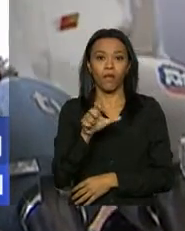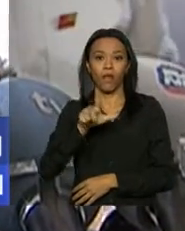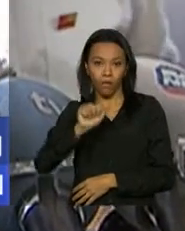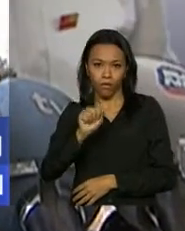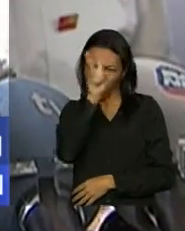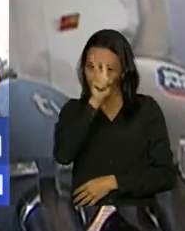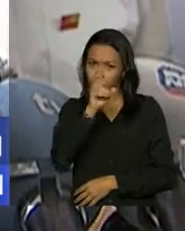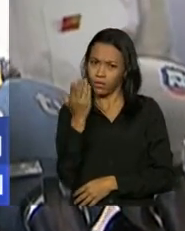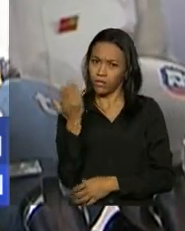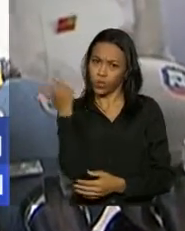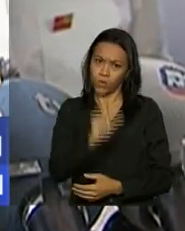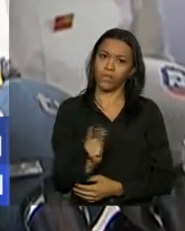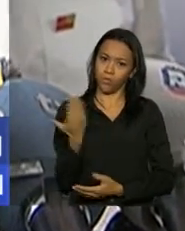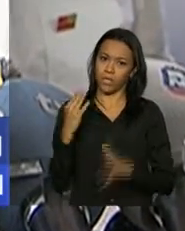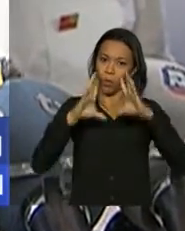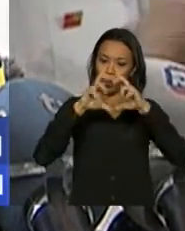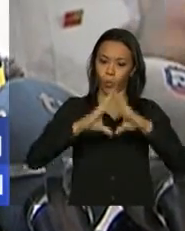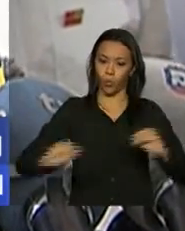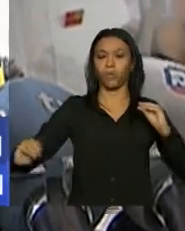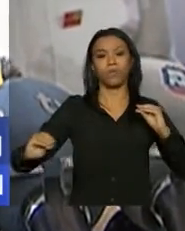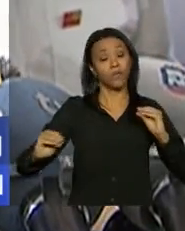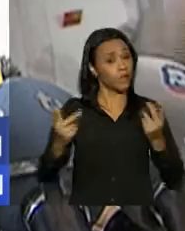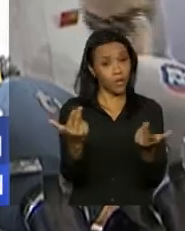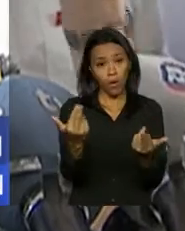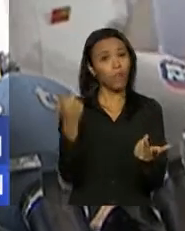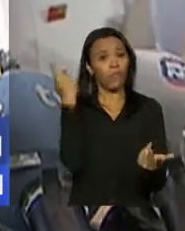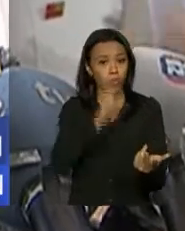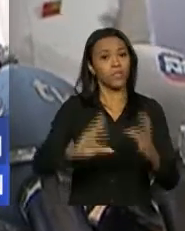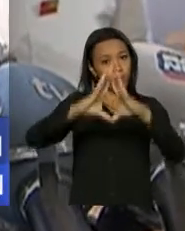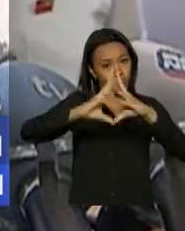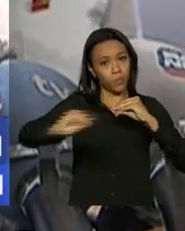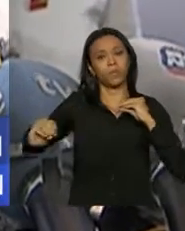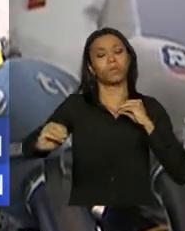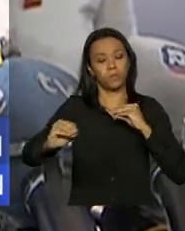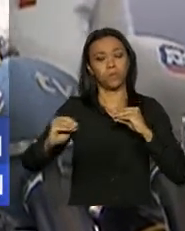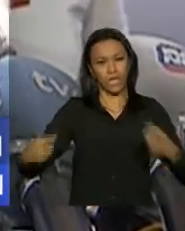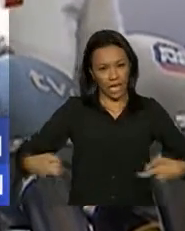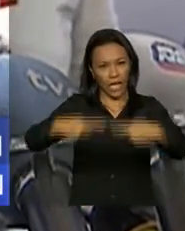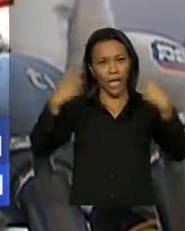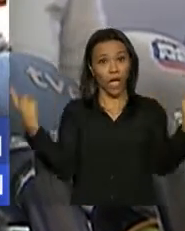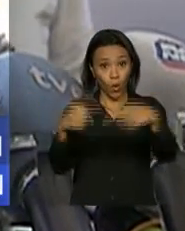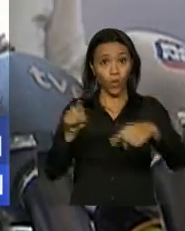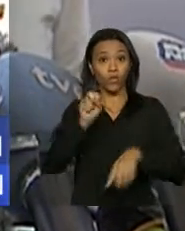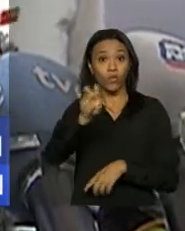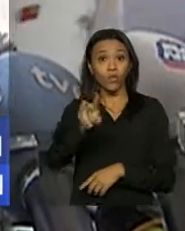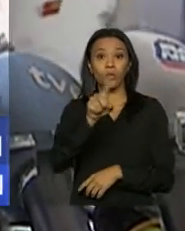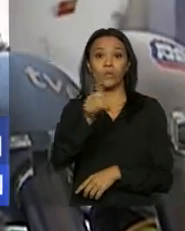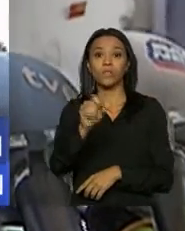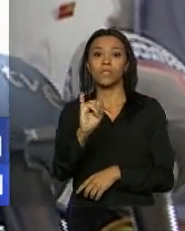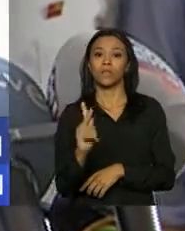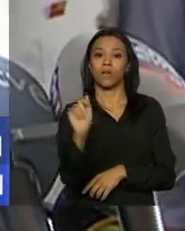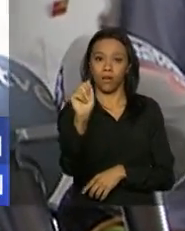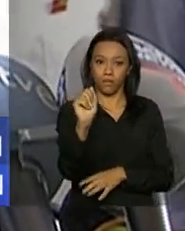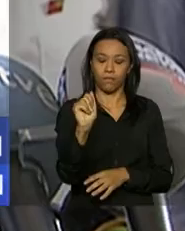do que nós ganhamos. E é o mesmo mosquito. Nós vamos ganhar essa guerra contra o Zika vírus.